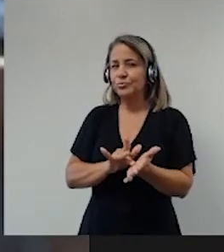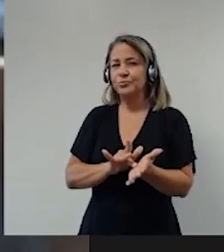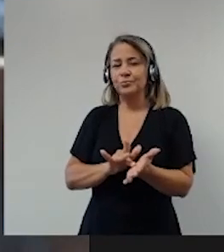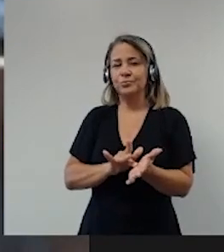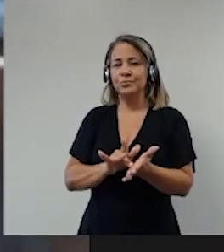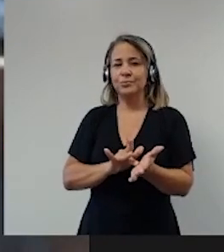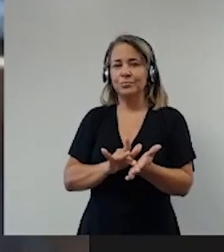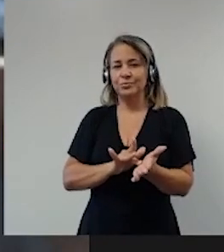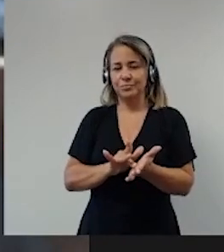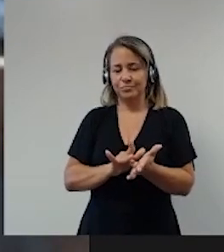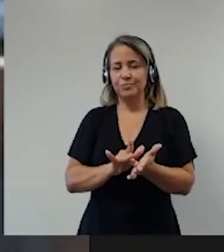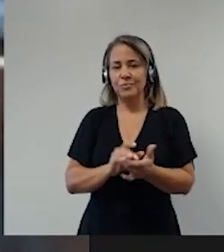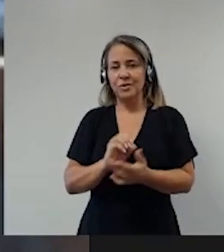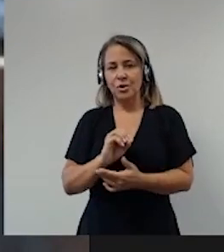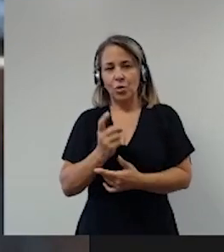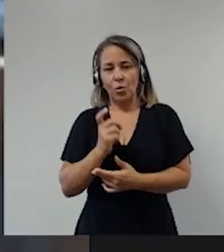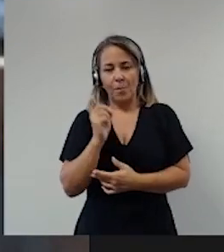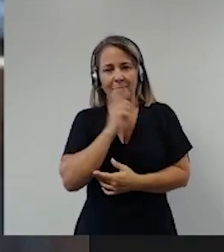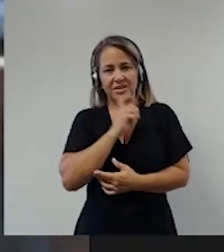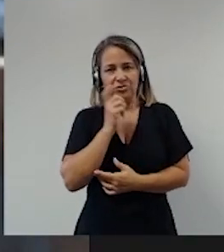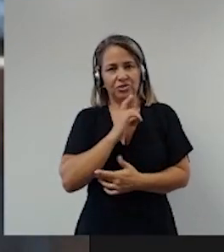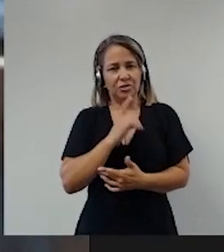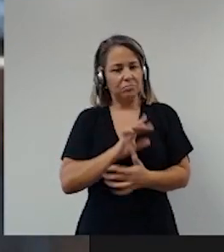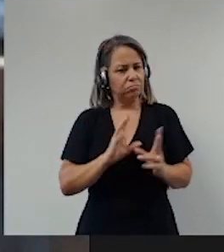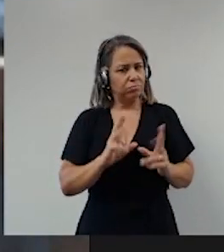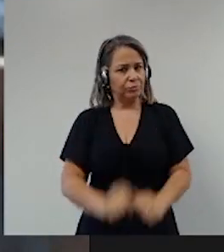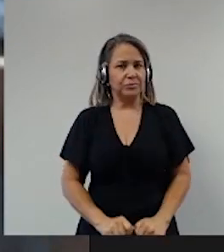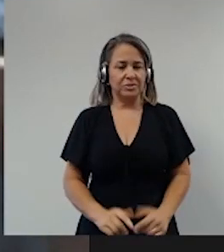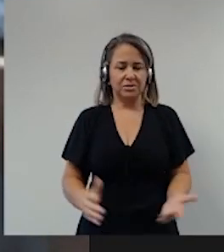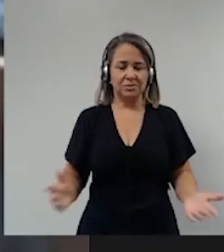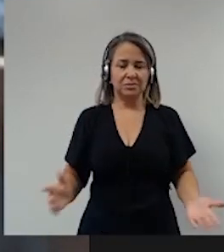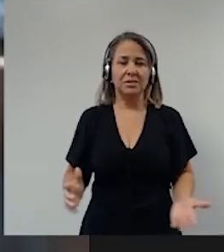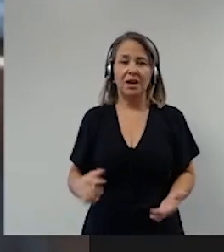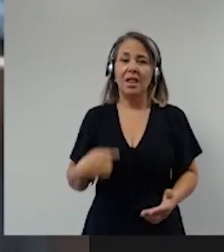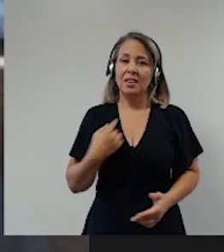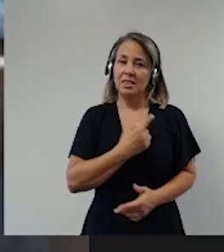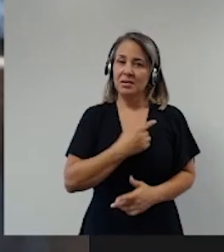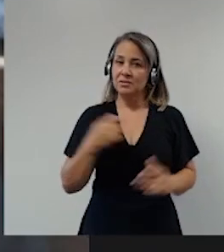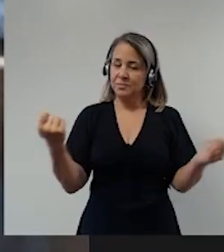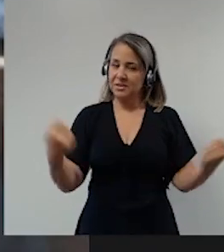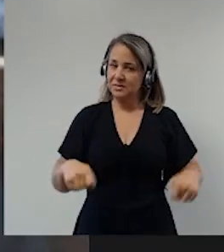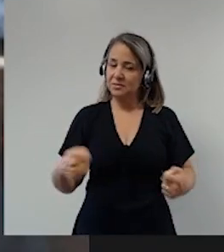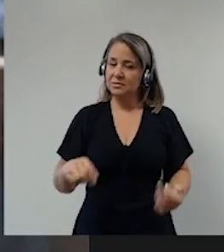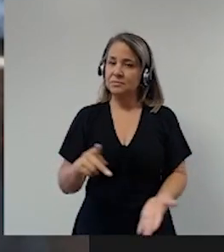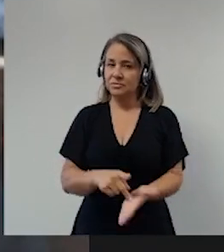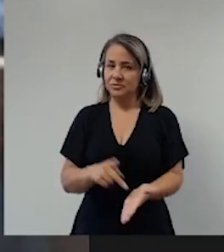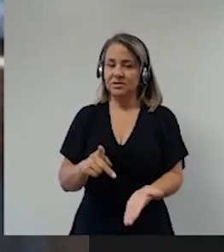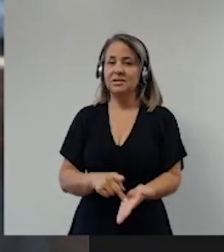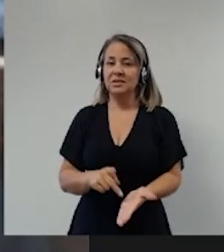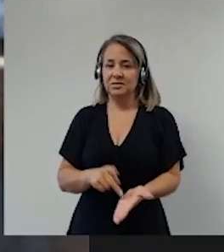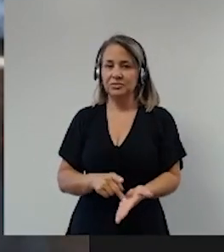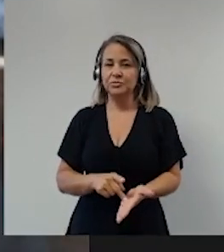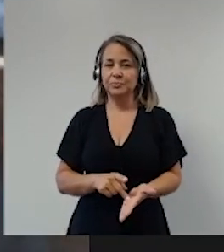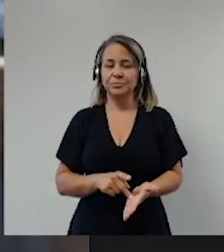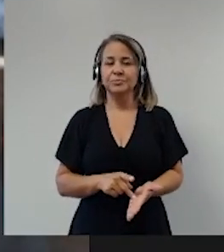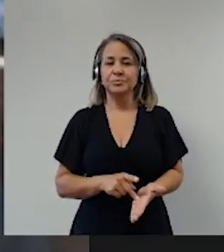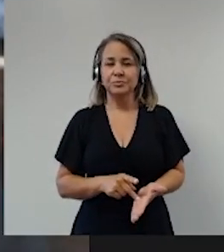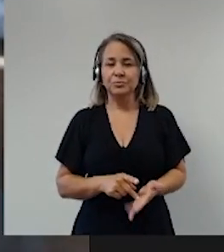essa, sim, uma notícia mentirosa. Então, assim, a gente tem, de fato,